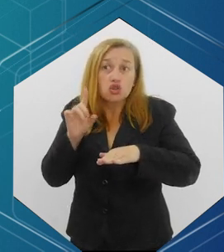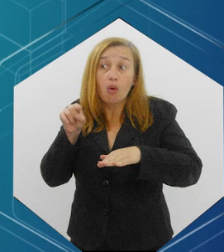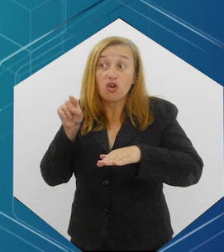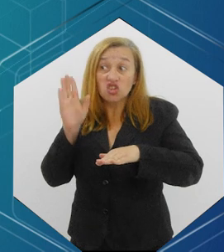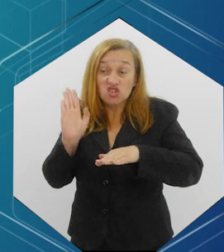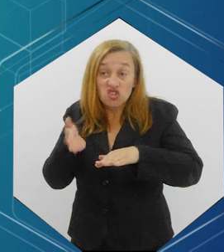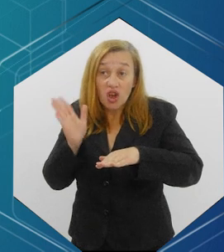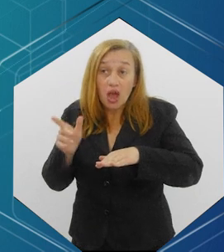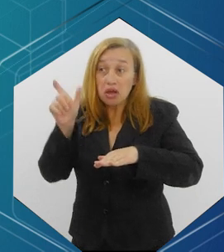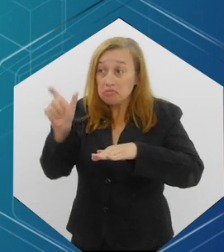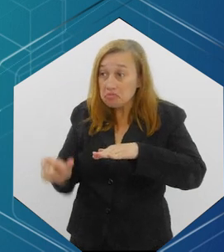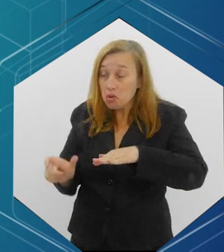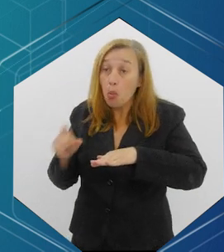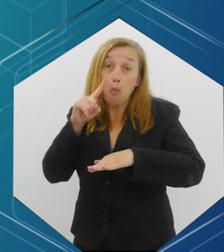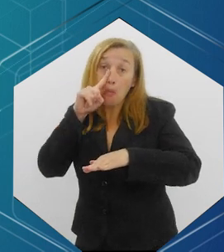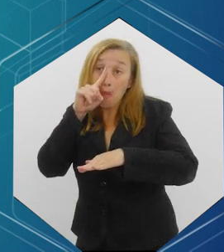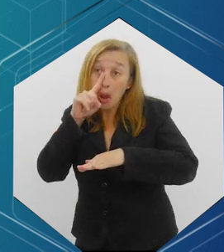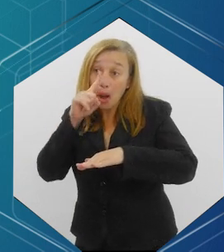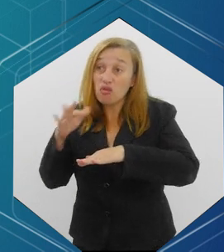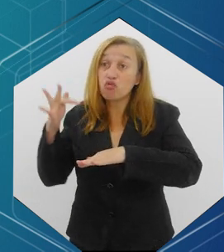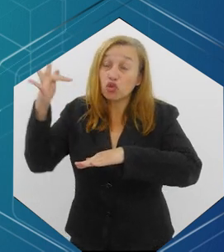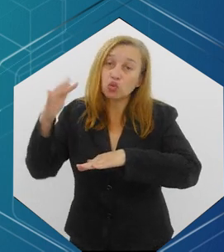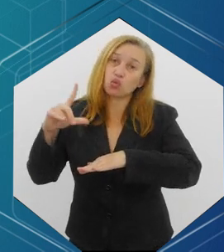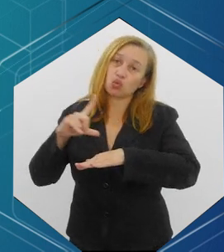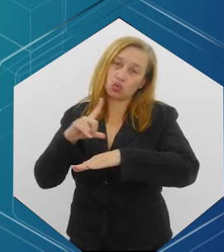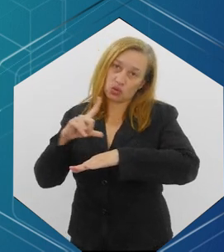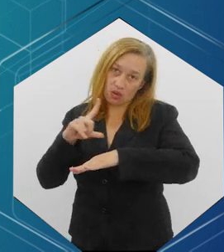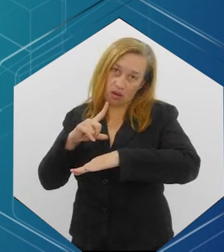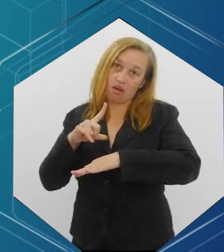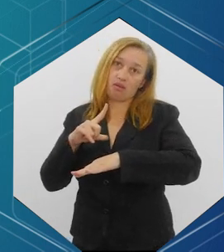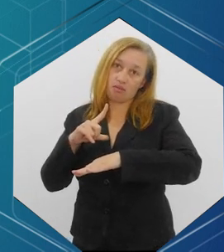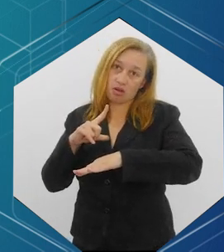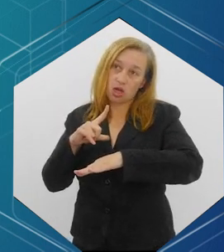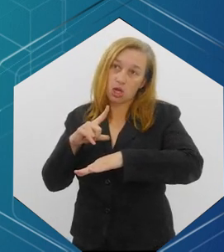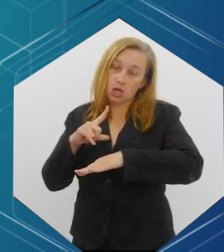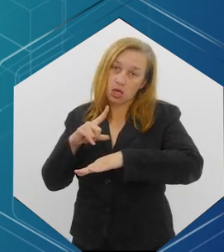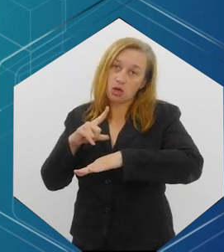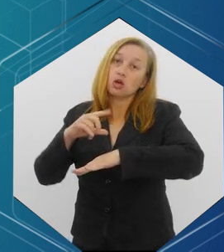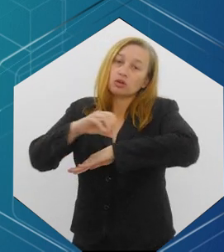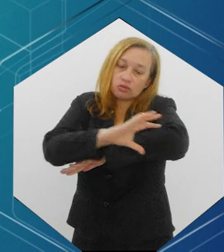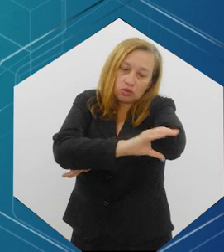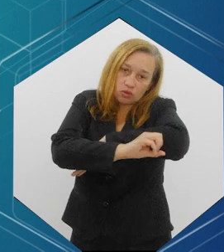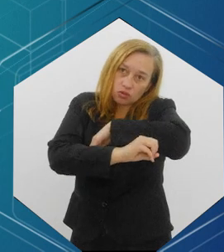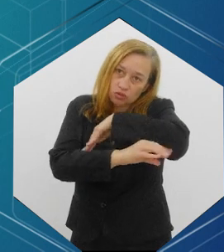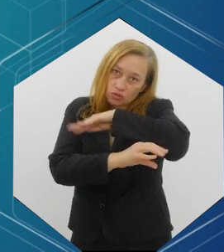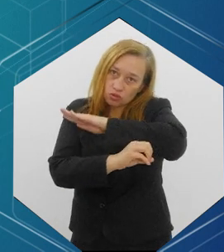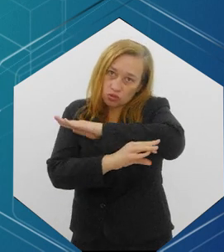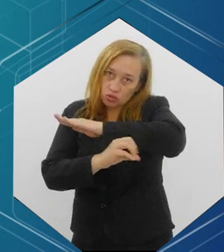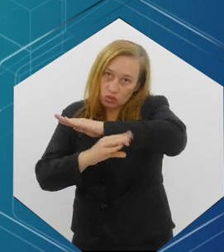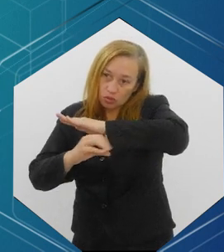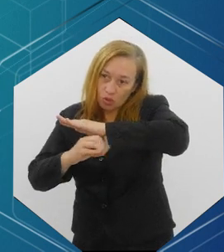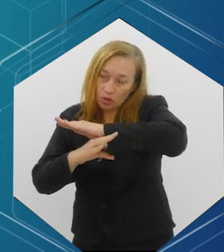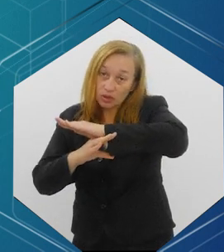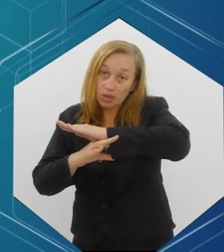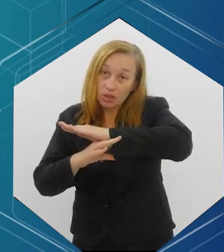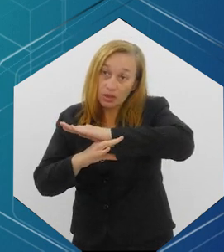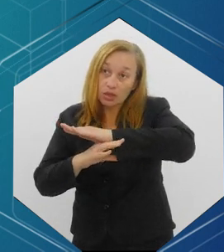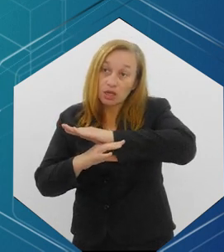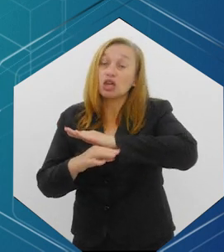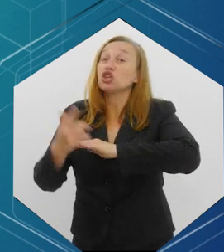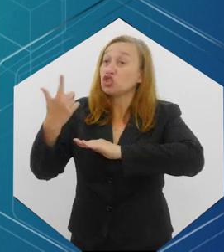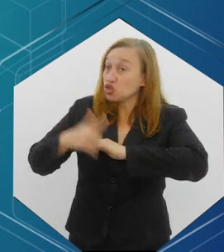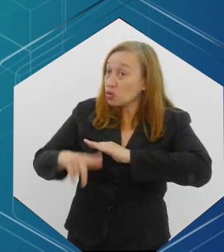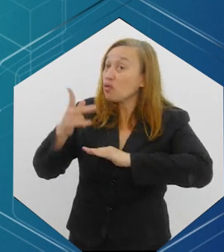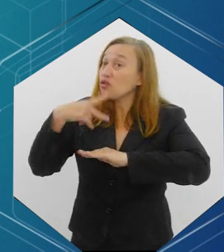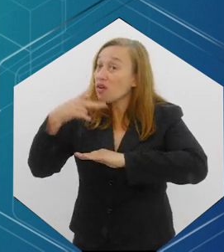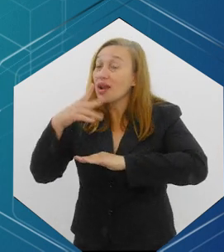só ela já é uma paciente com um risco pelo menos moderado de desenvolver a trombose. Porém, mais uma